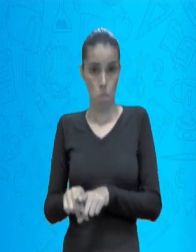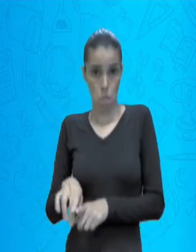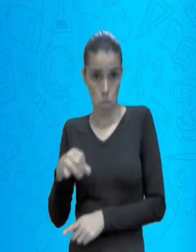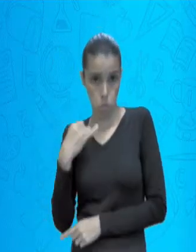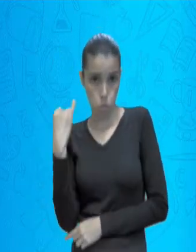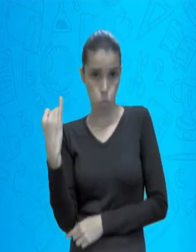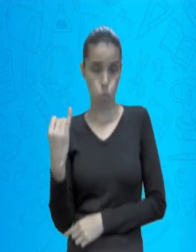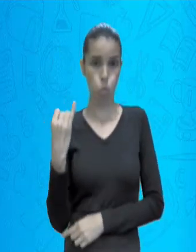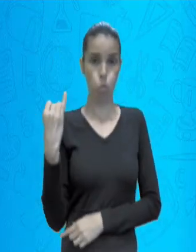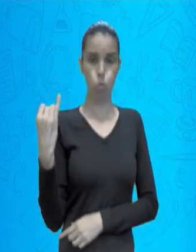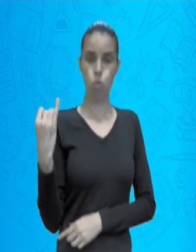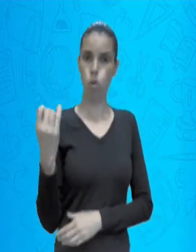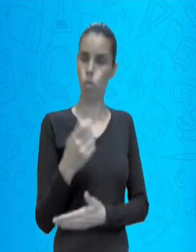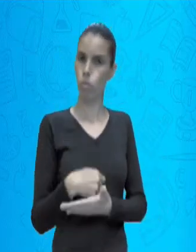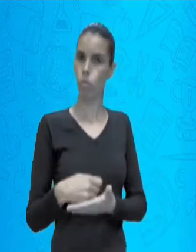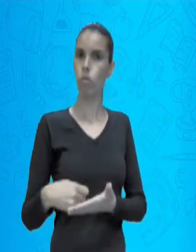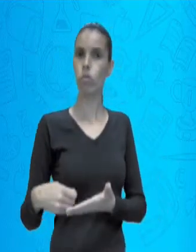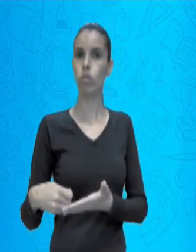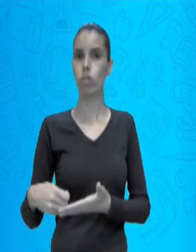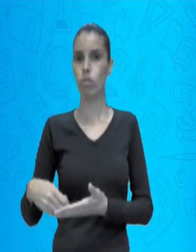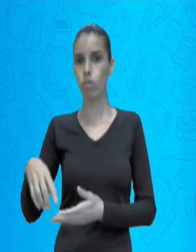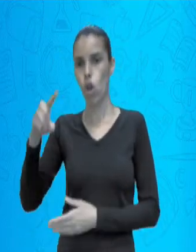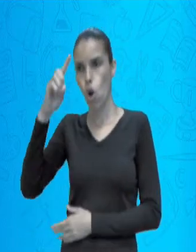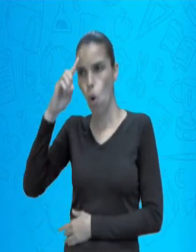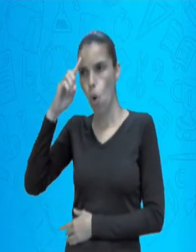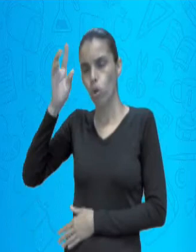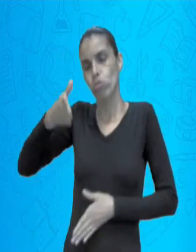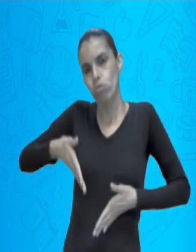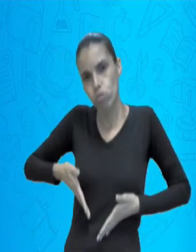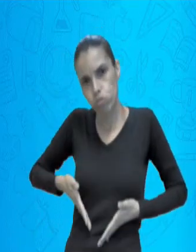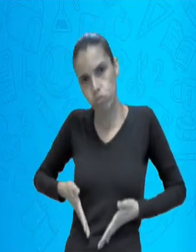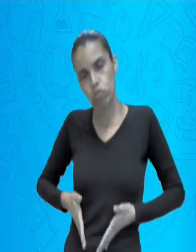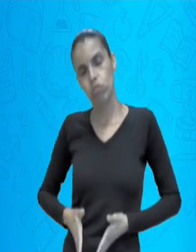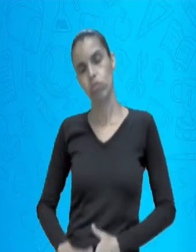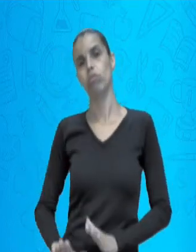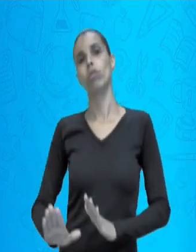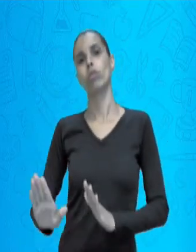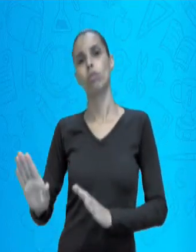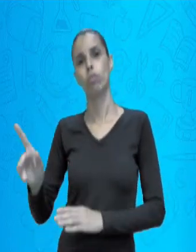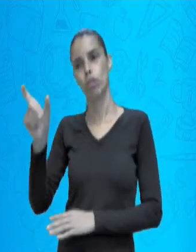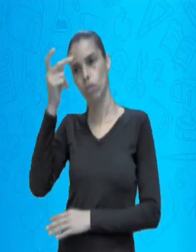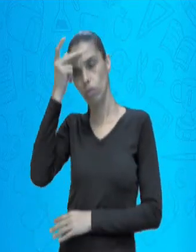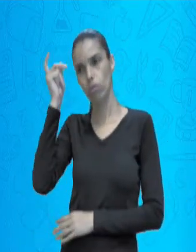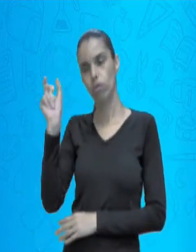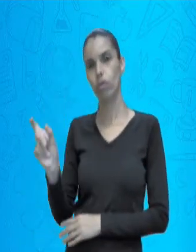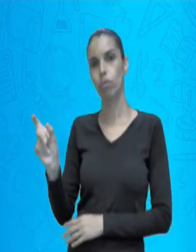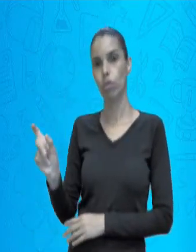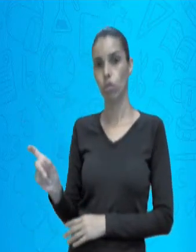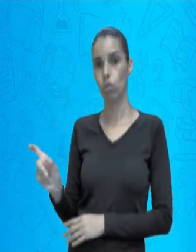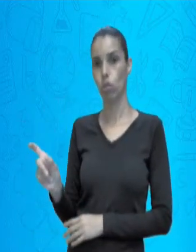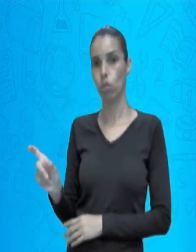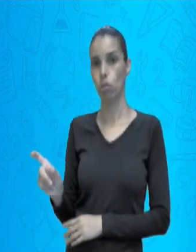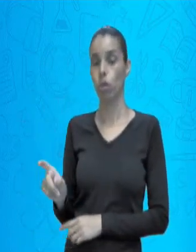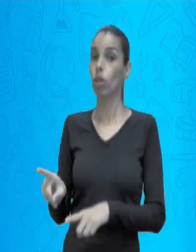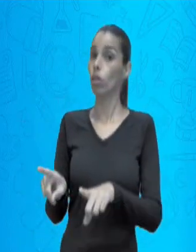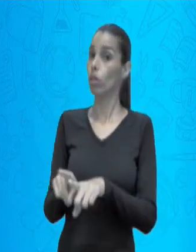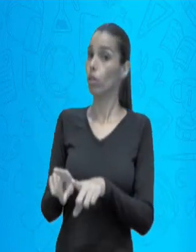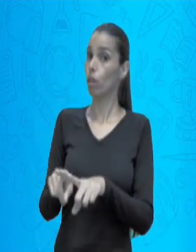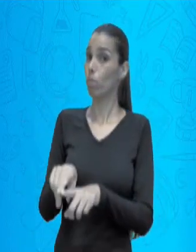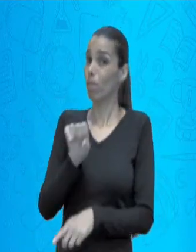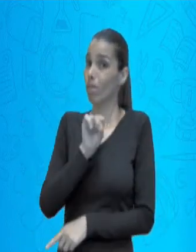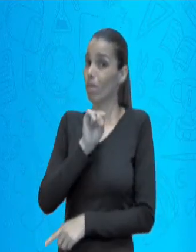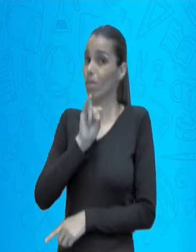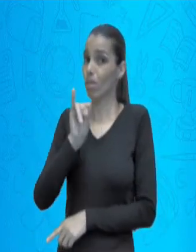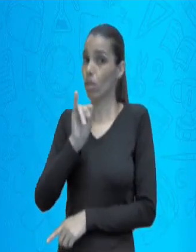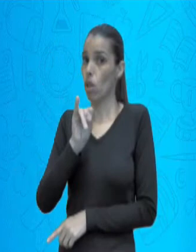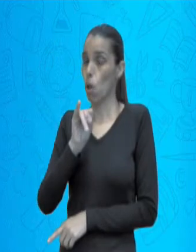nascimento e caso a pessoa já tenha sido falecida, também deverá compor o